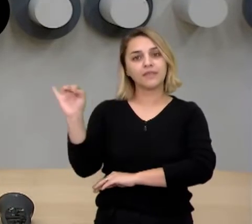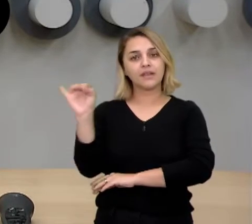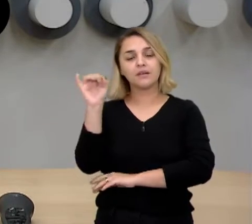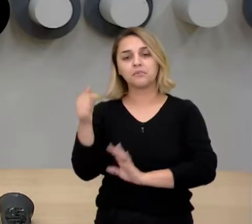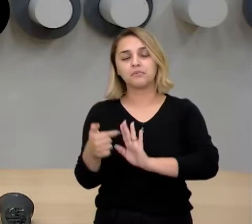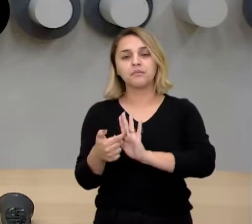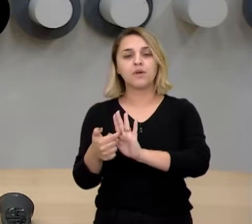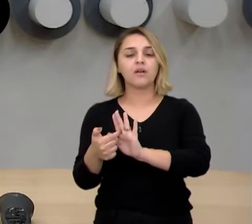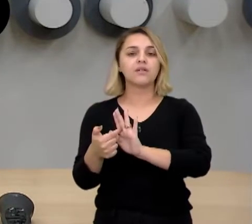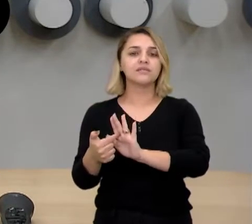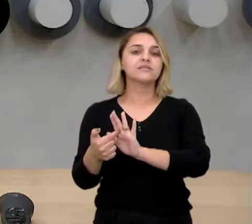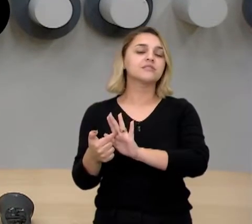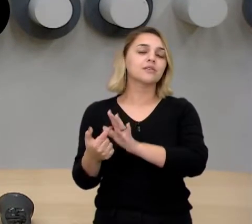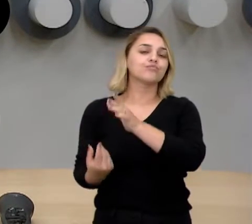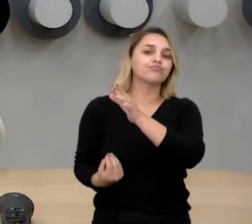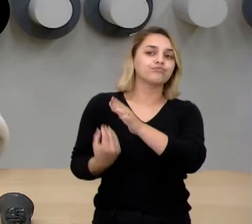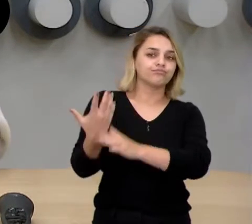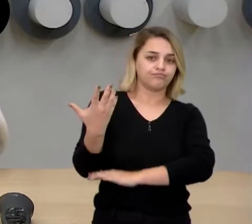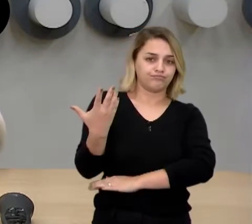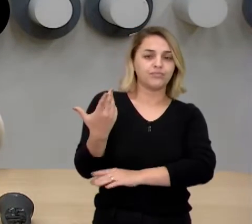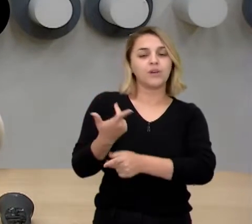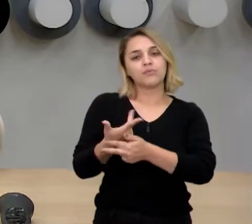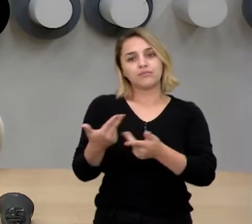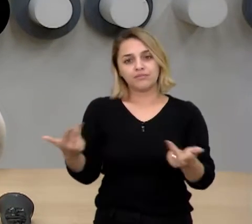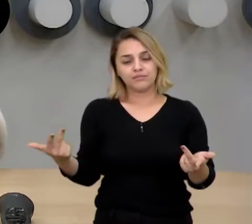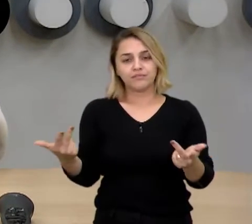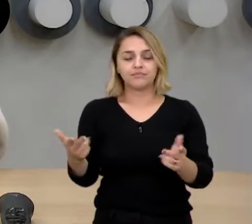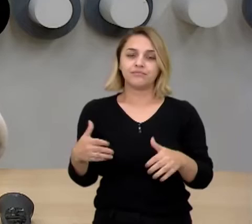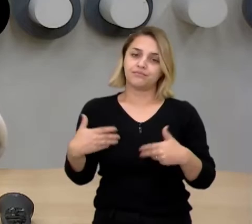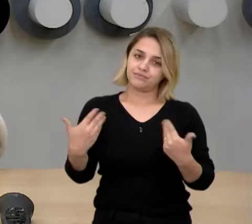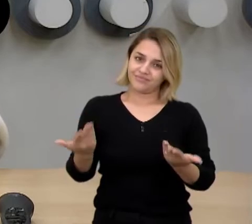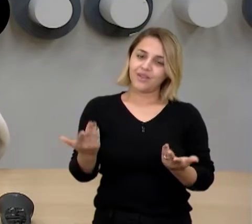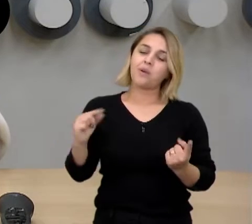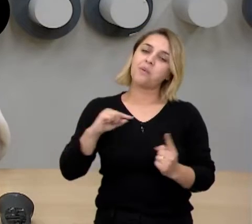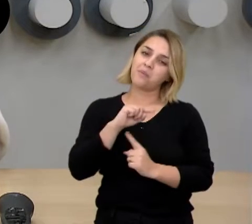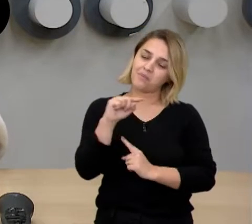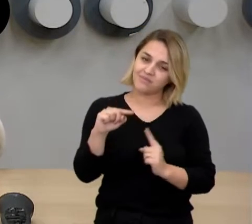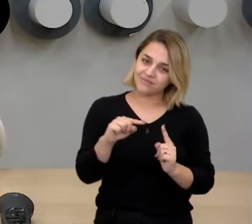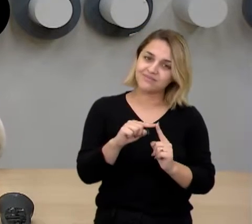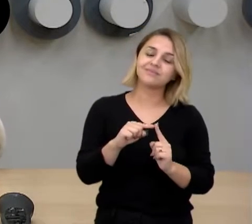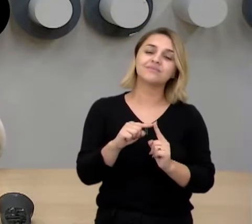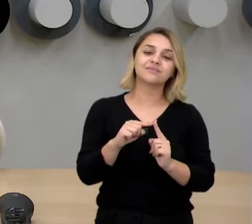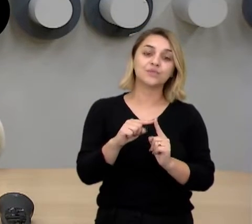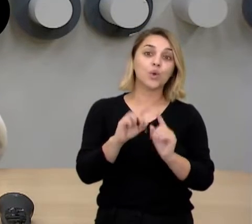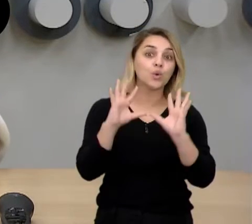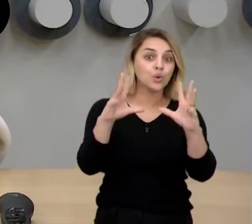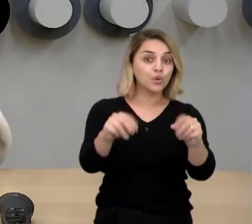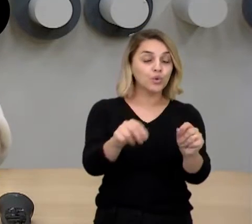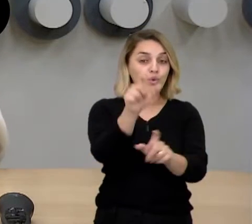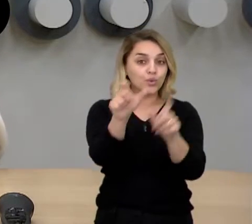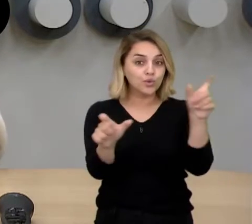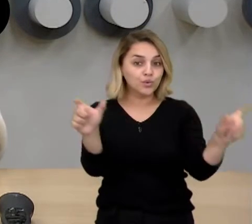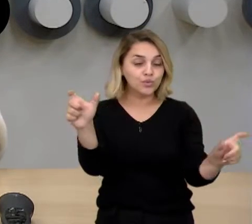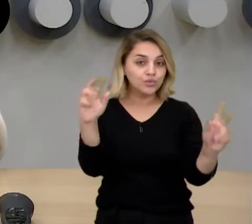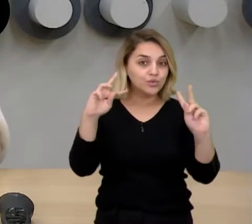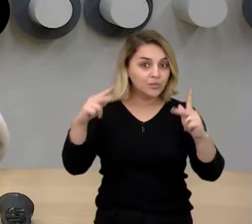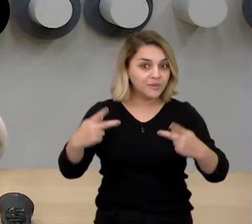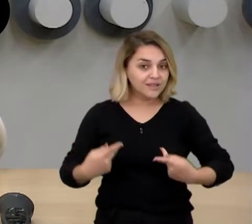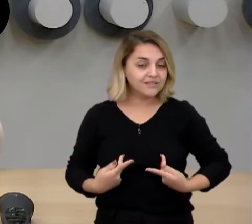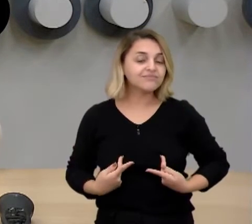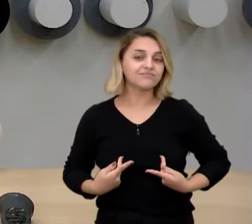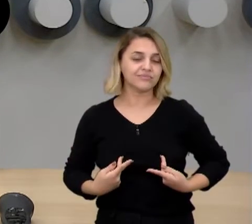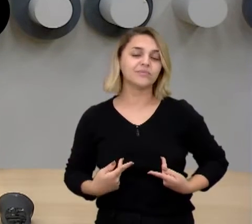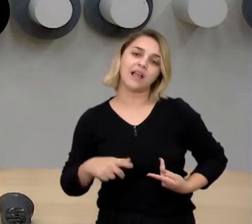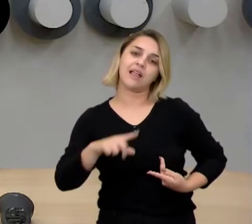da natureza das coisas. E, nesse sentido, todos os seres têm suas leis.